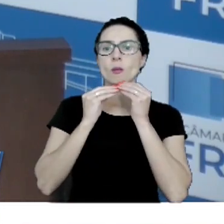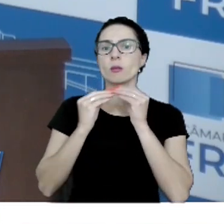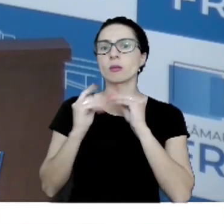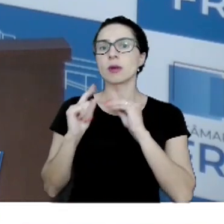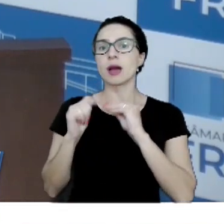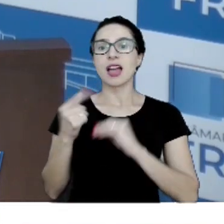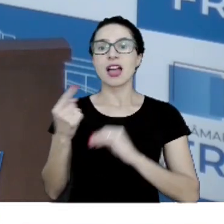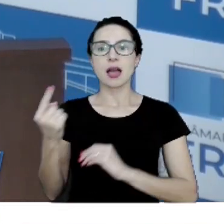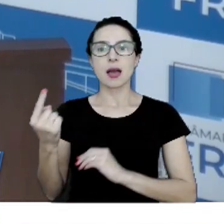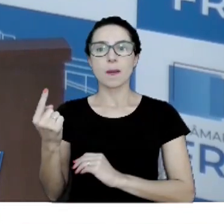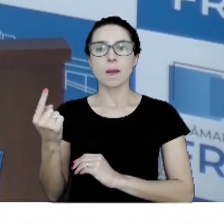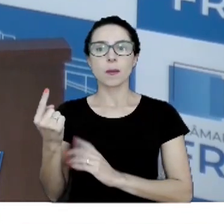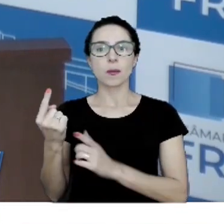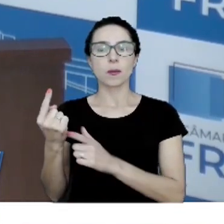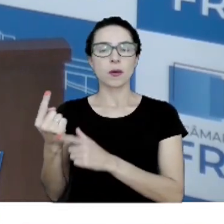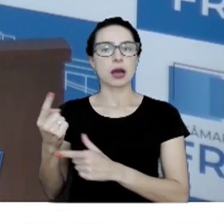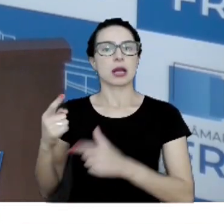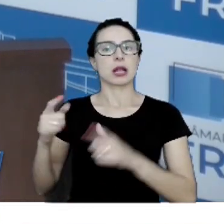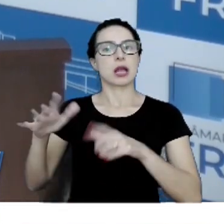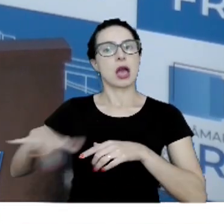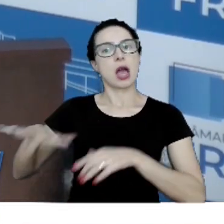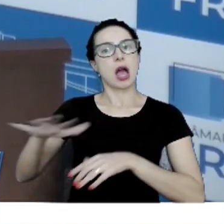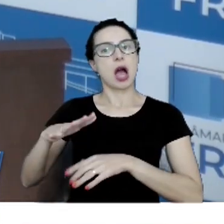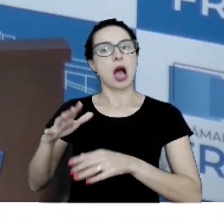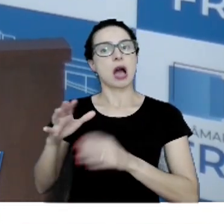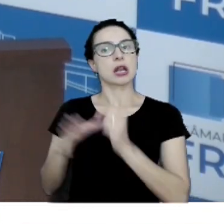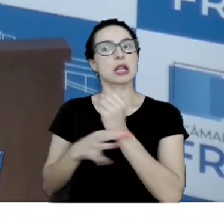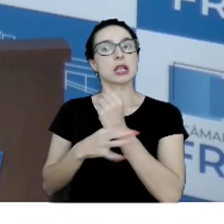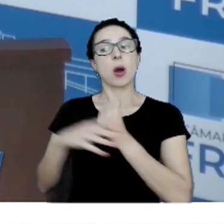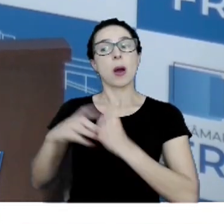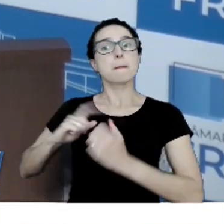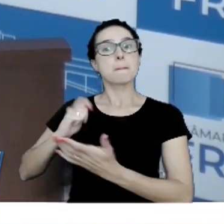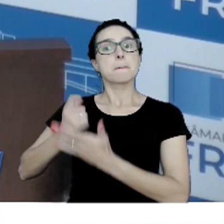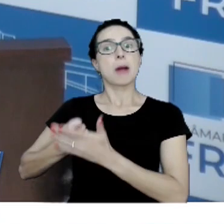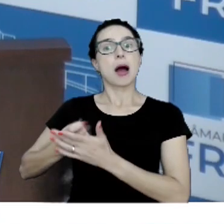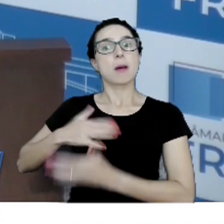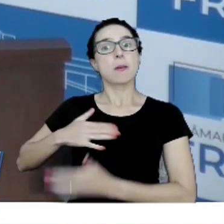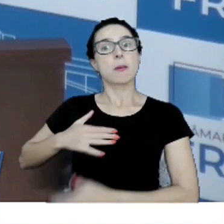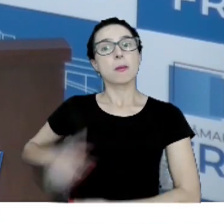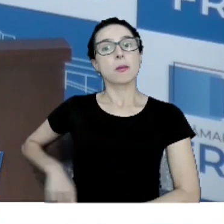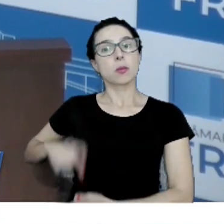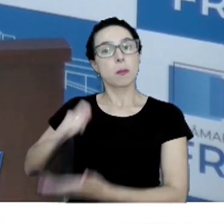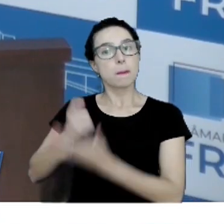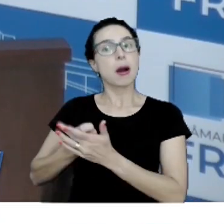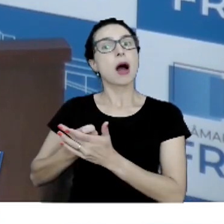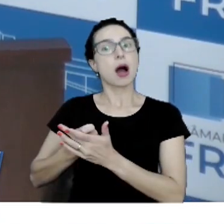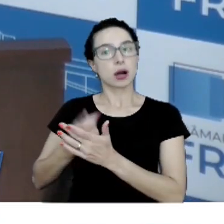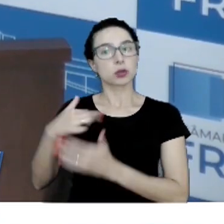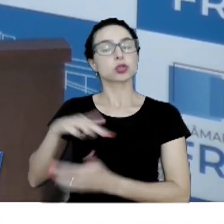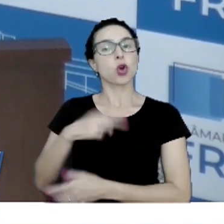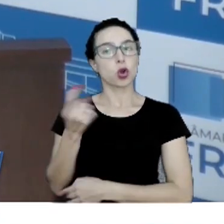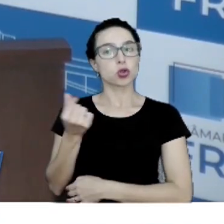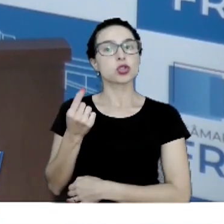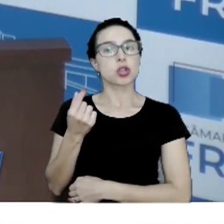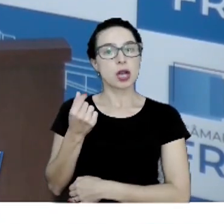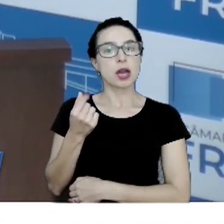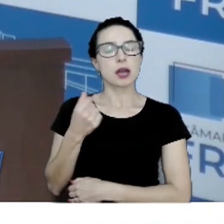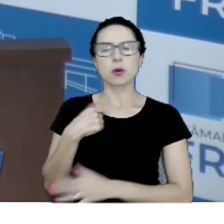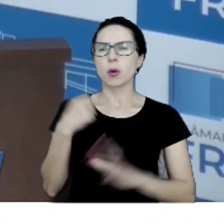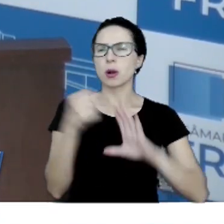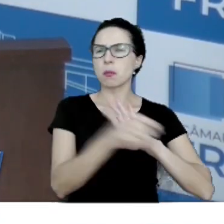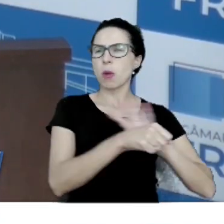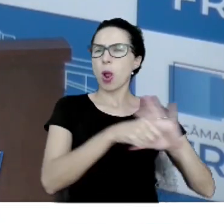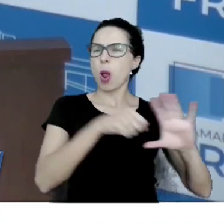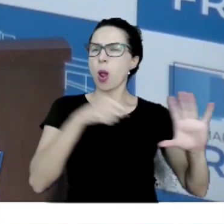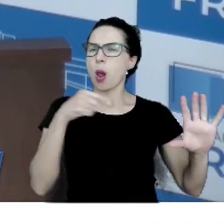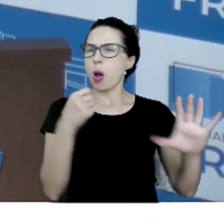membro da segurança pública, pago com o nosso dinheiro, diga-se de passagem, agredir de forma tão